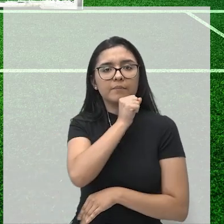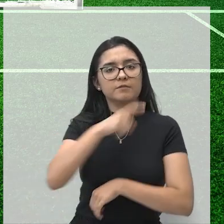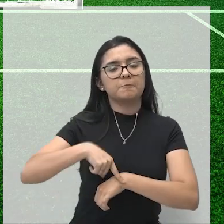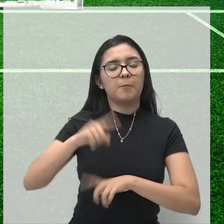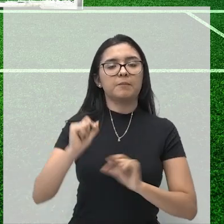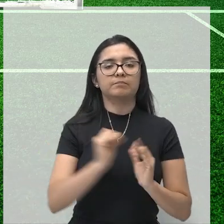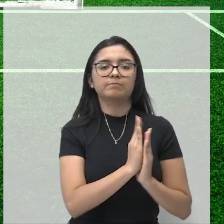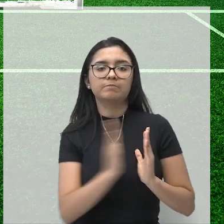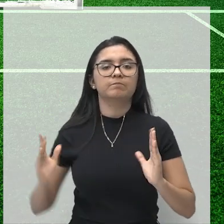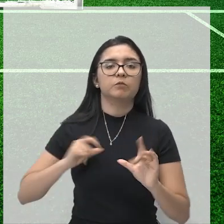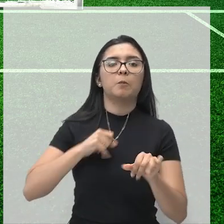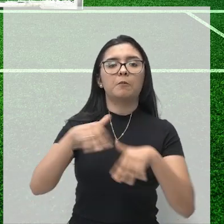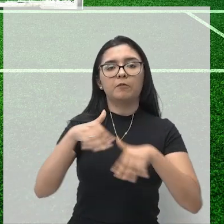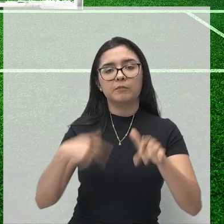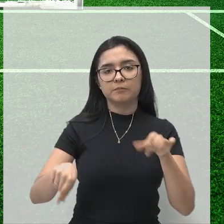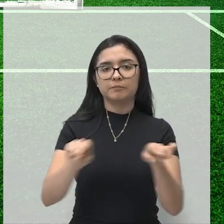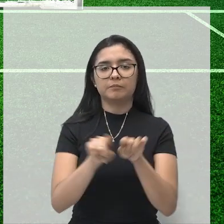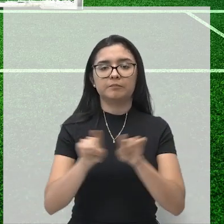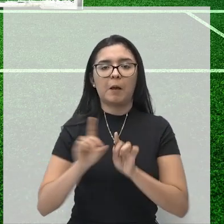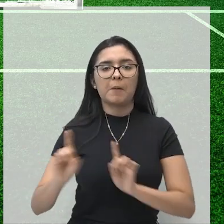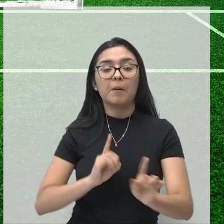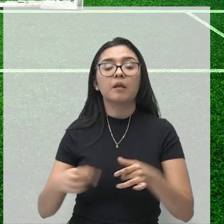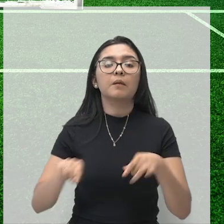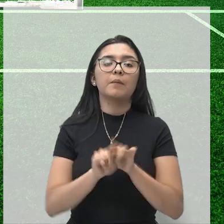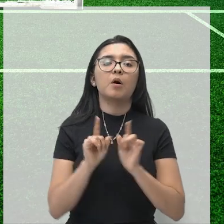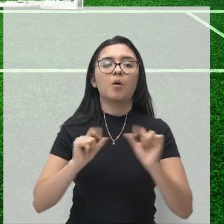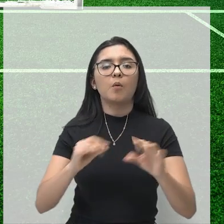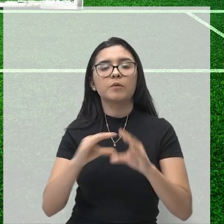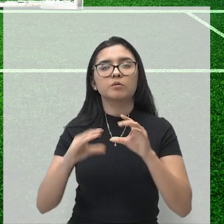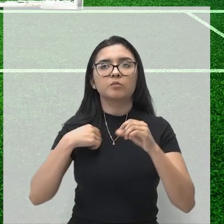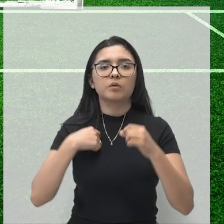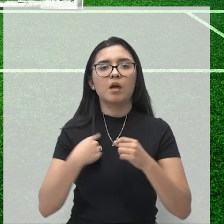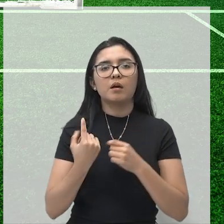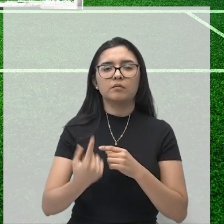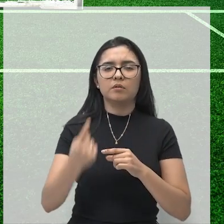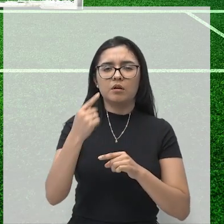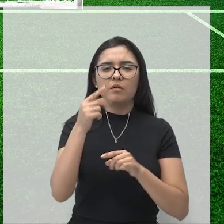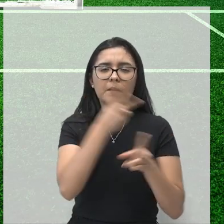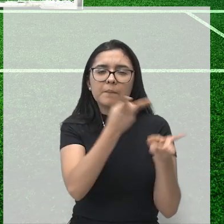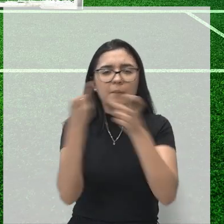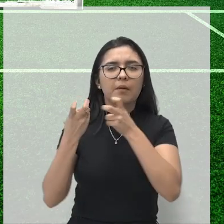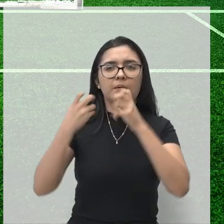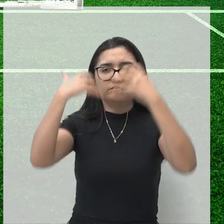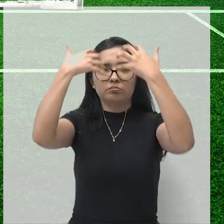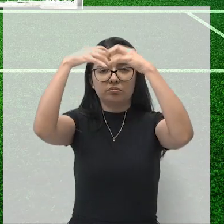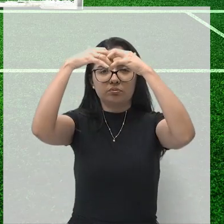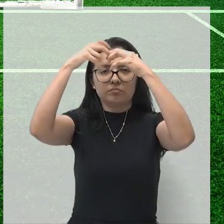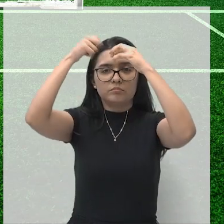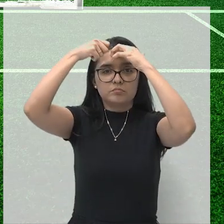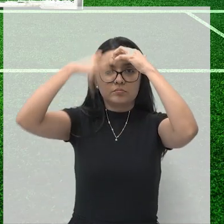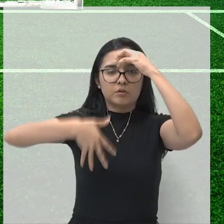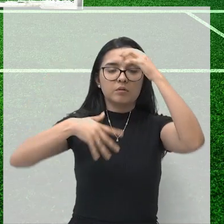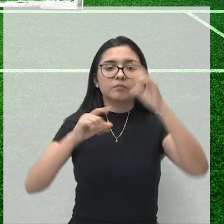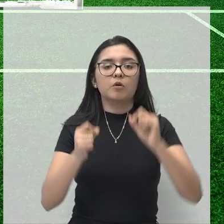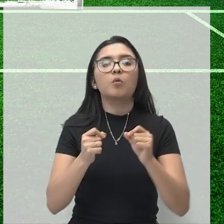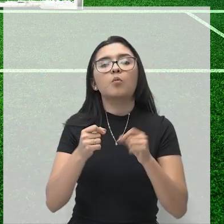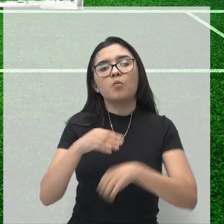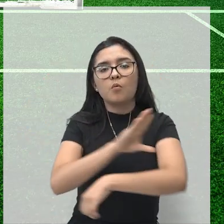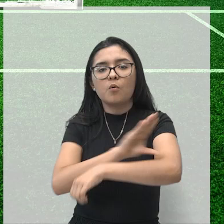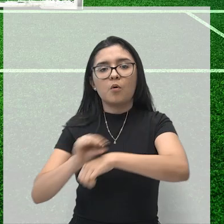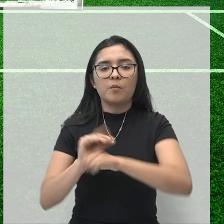esse processo de movimentação e a comunicação entre o cérebro para comandar o músculo para fazer aquela